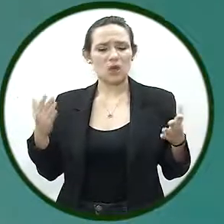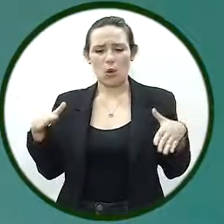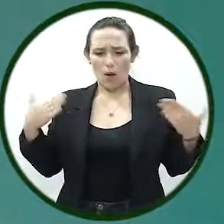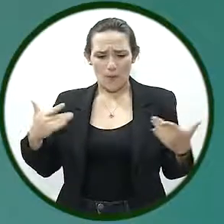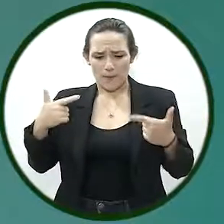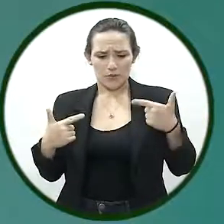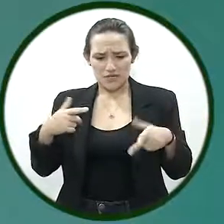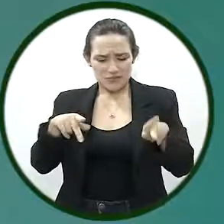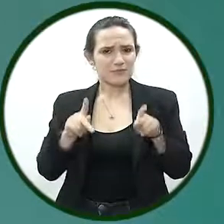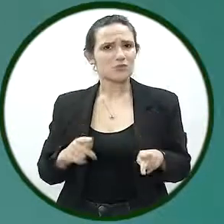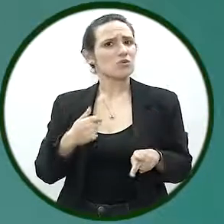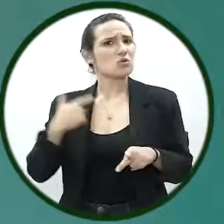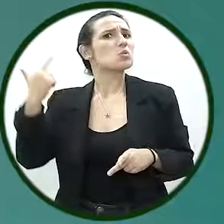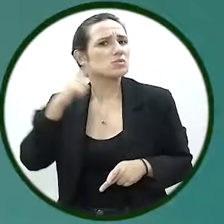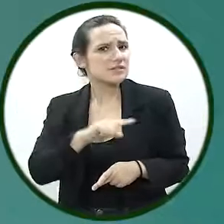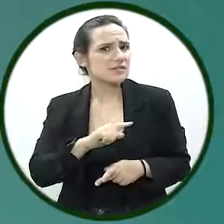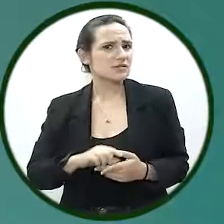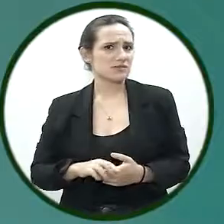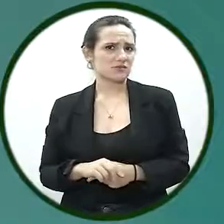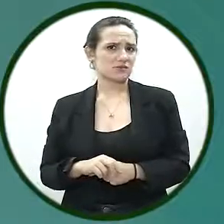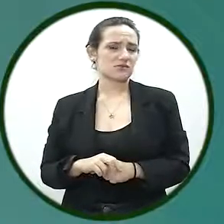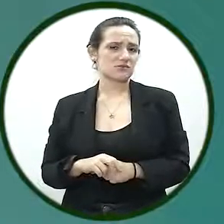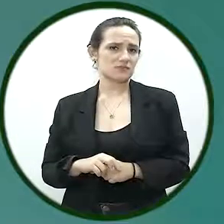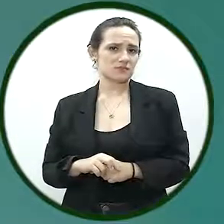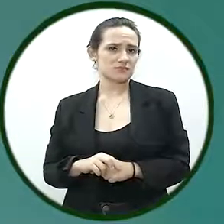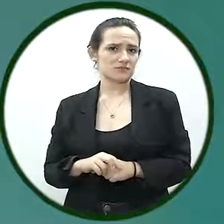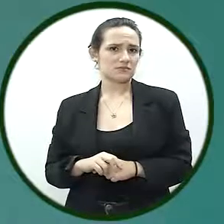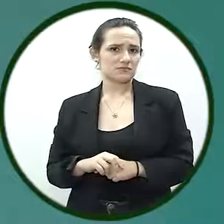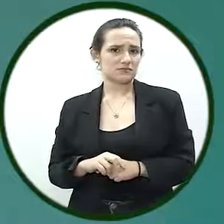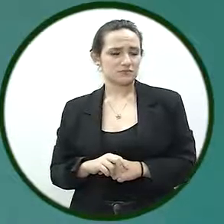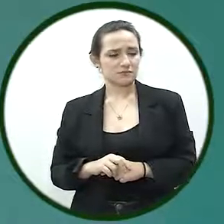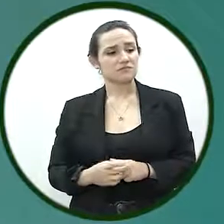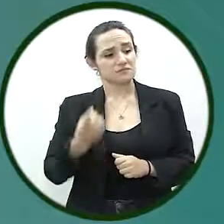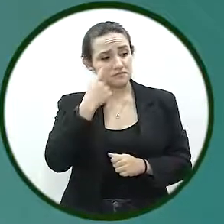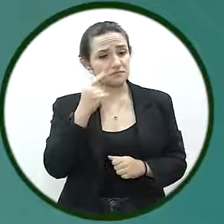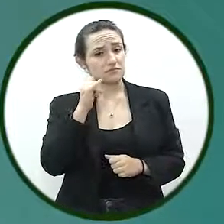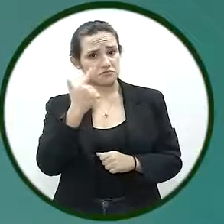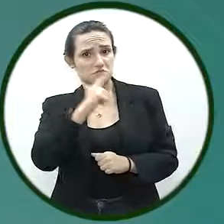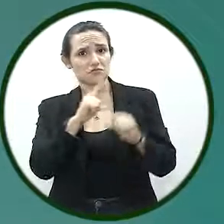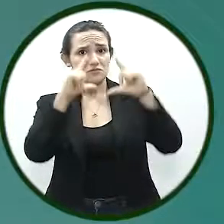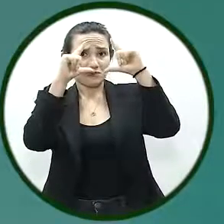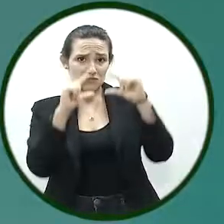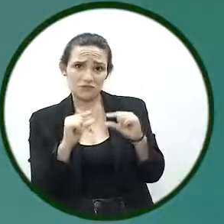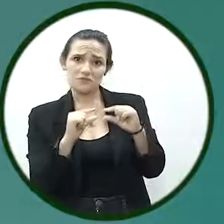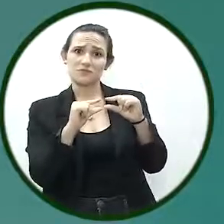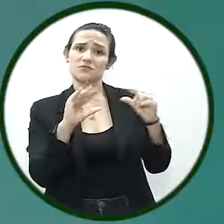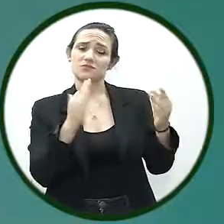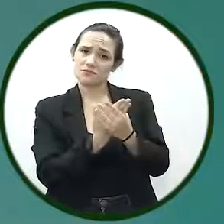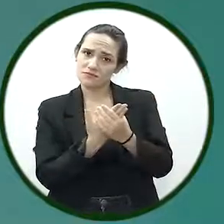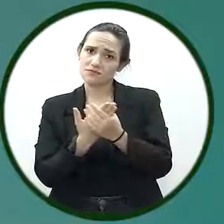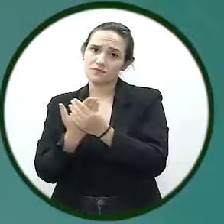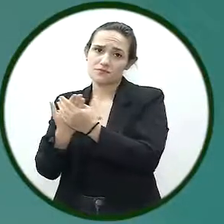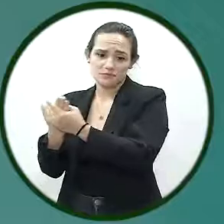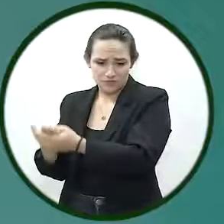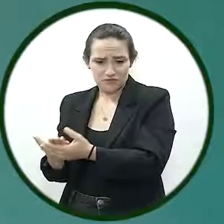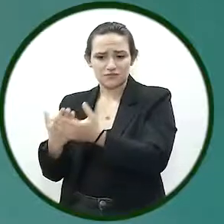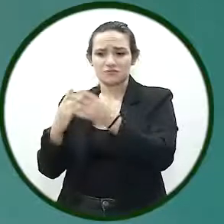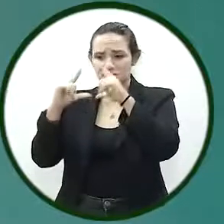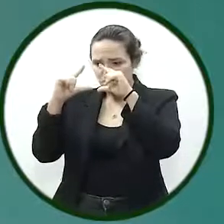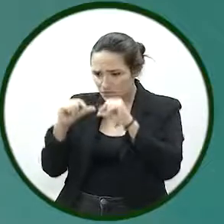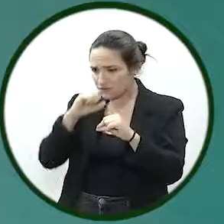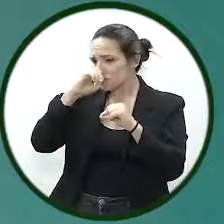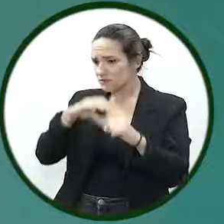públicas para que esse processo fosse minimizado? E foi a partir daí que eu comecei